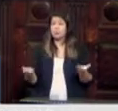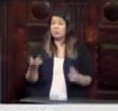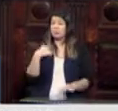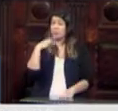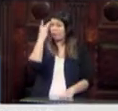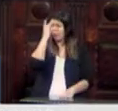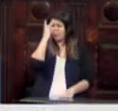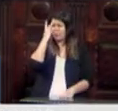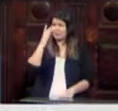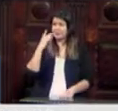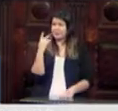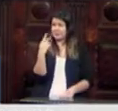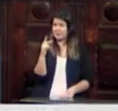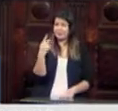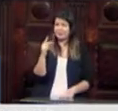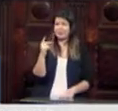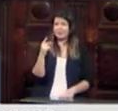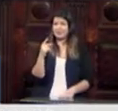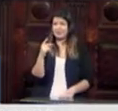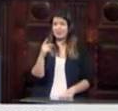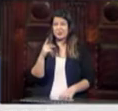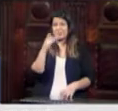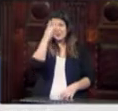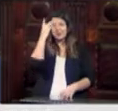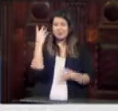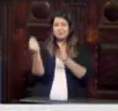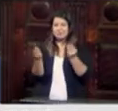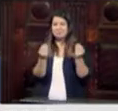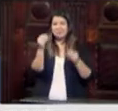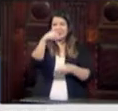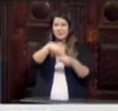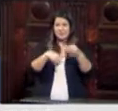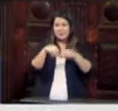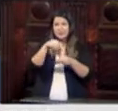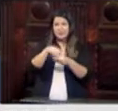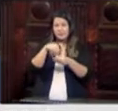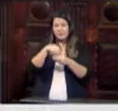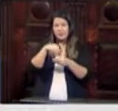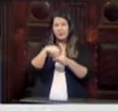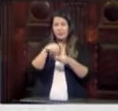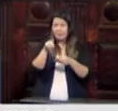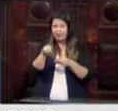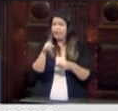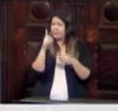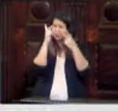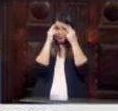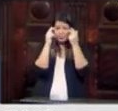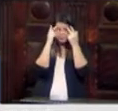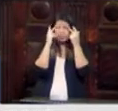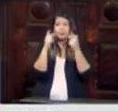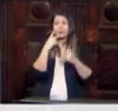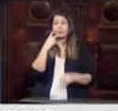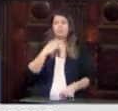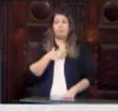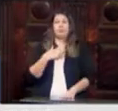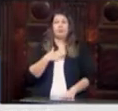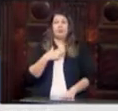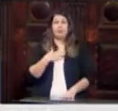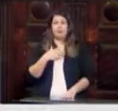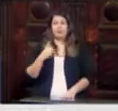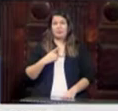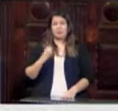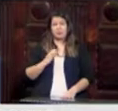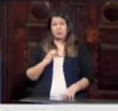votos e, por via de consequência, os eleitores que a senhora presta serviço, é natural que a senhora diga isso. Como é natural que a